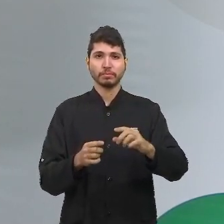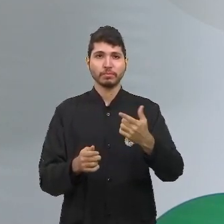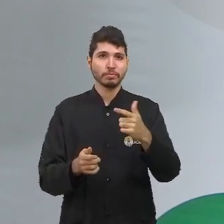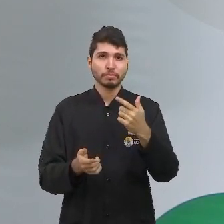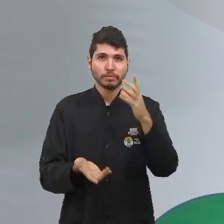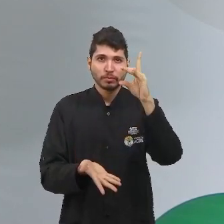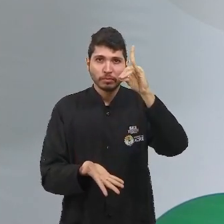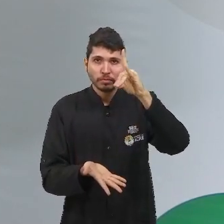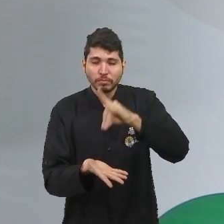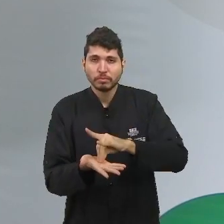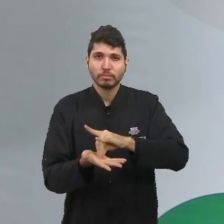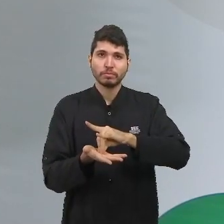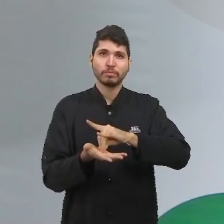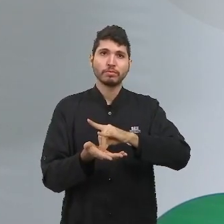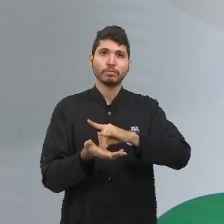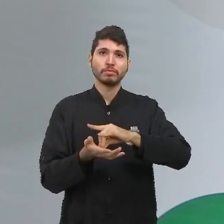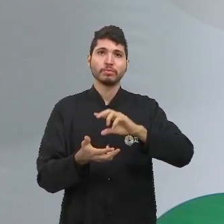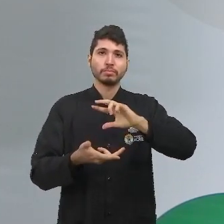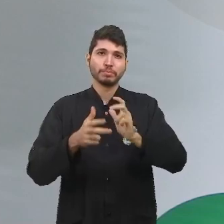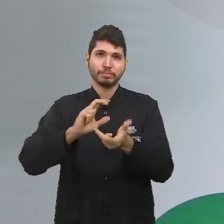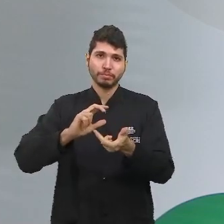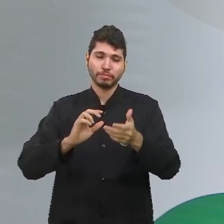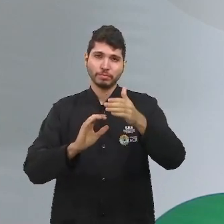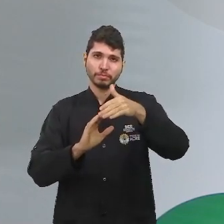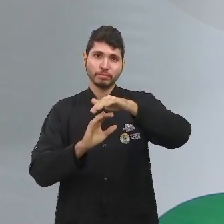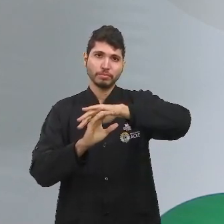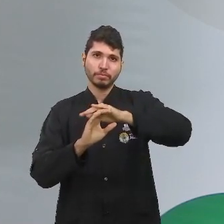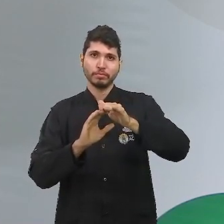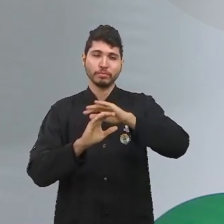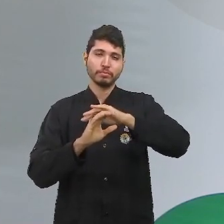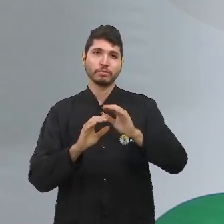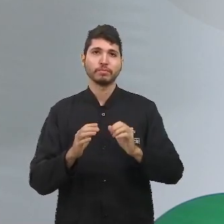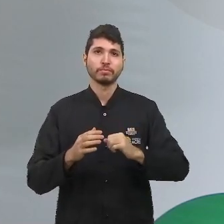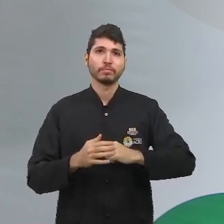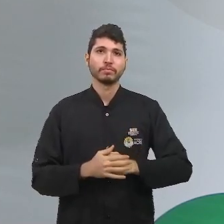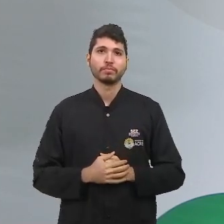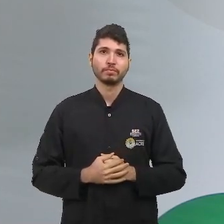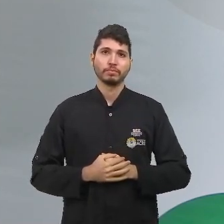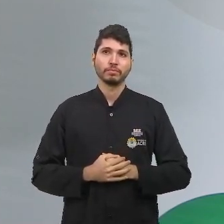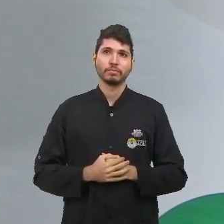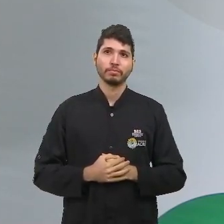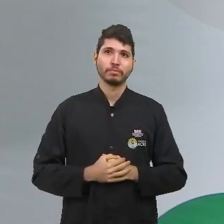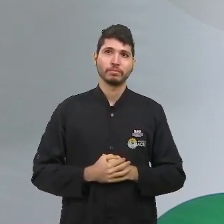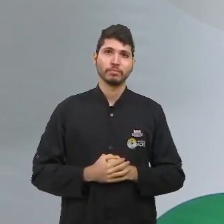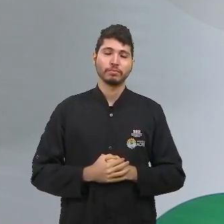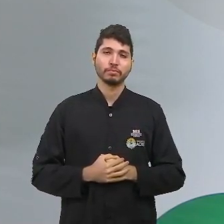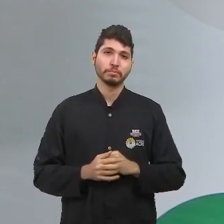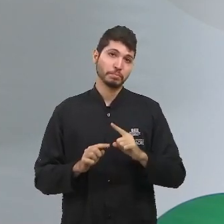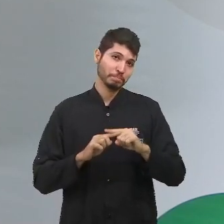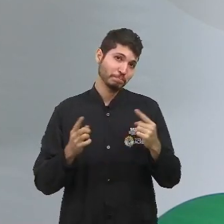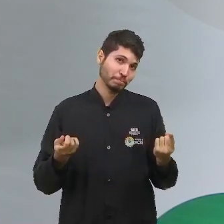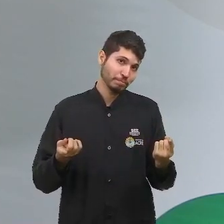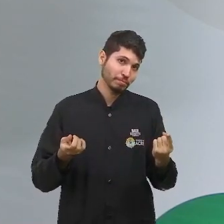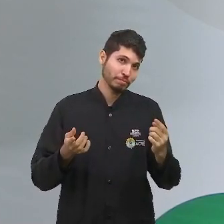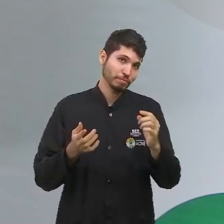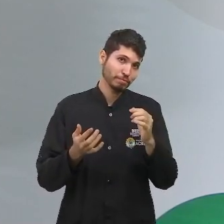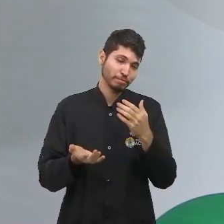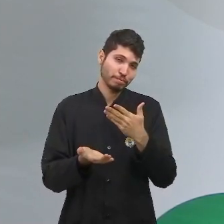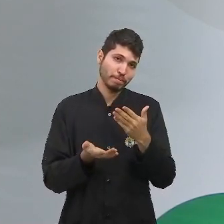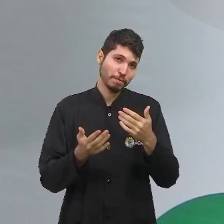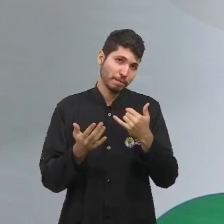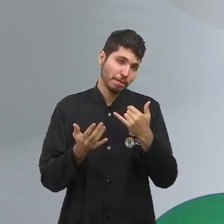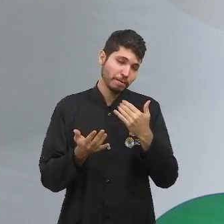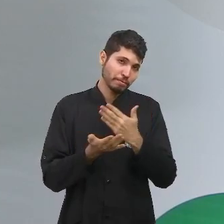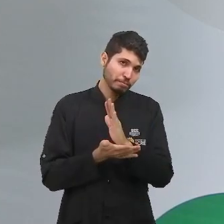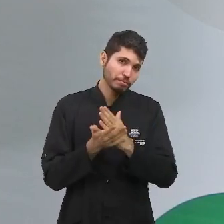convexos. Embora nós tenhamos um exercício mais à frente que diz que ele provou. Então nós temos essa dúvida, provou ou não provou.